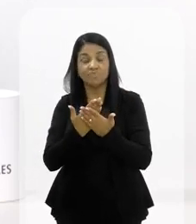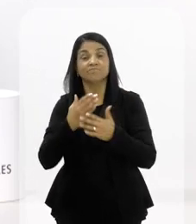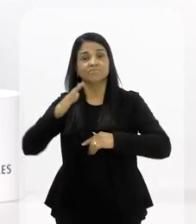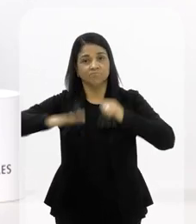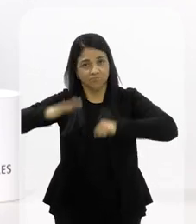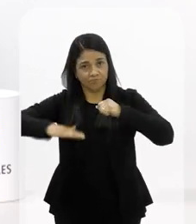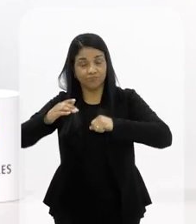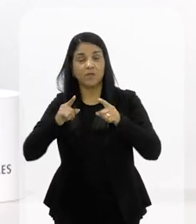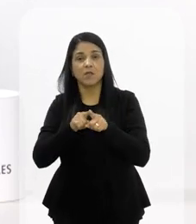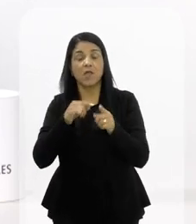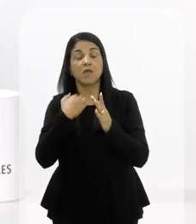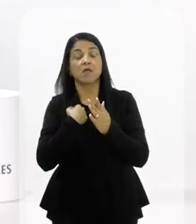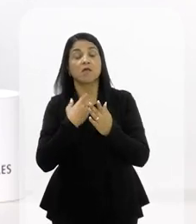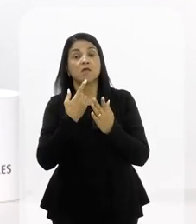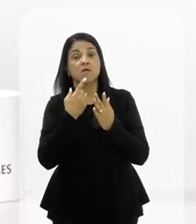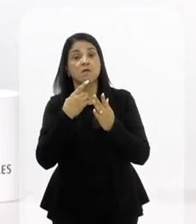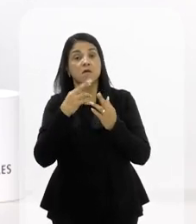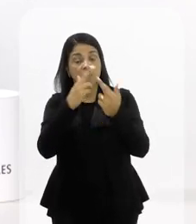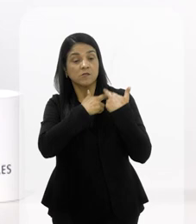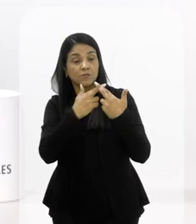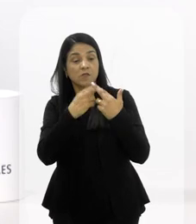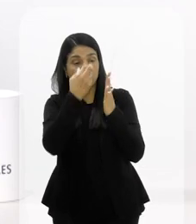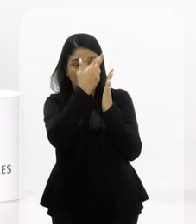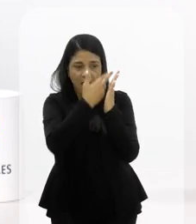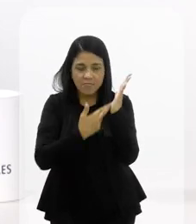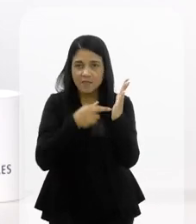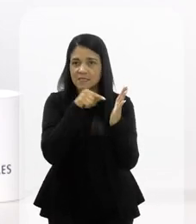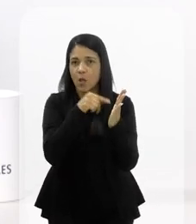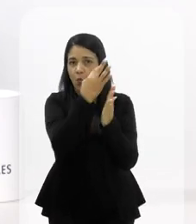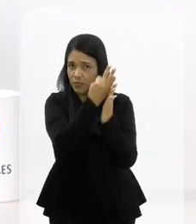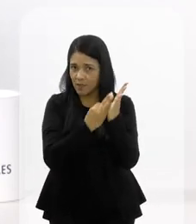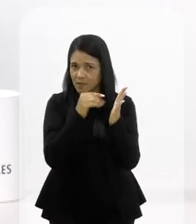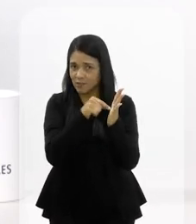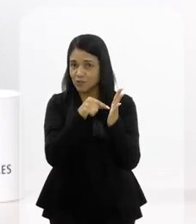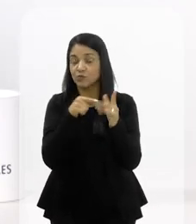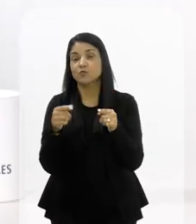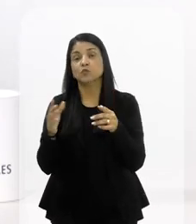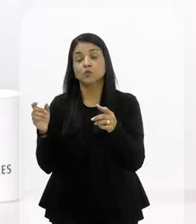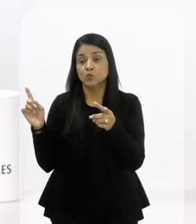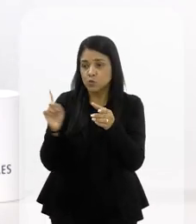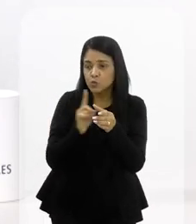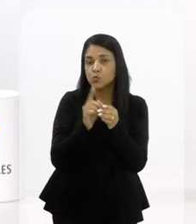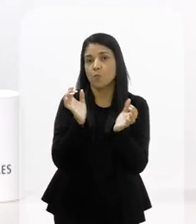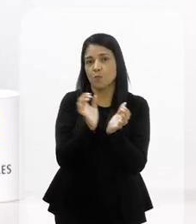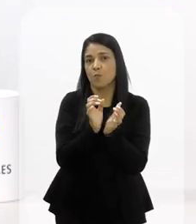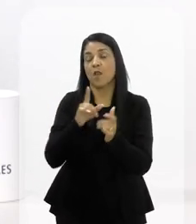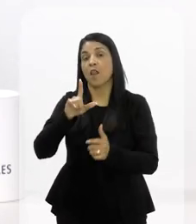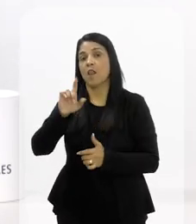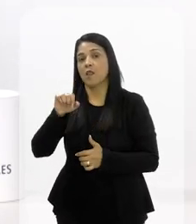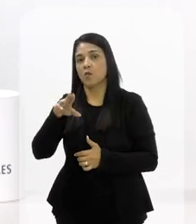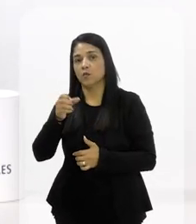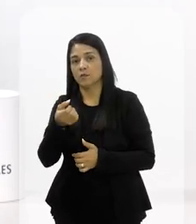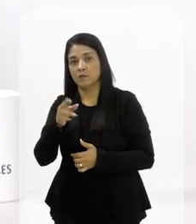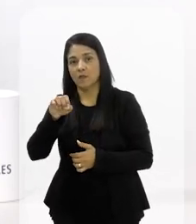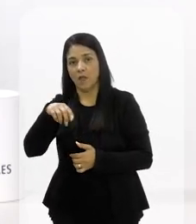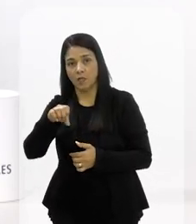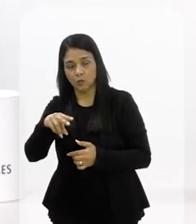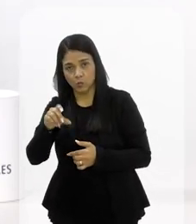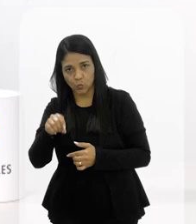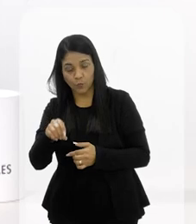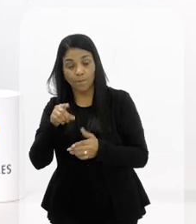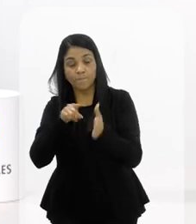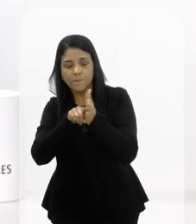responsável pela construção a redação do nosso texto do trabalho e eu trouxe para junto da minha equipe o Leonardo entan que é